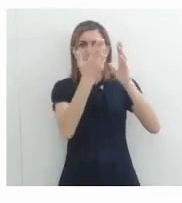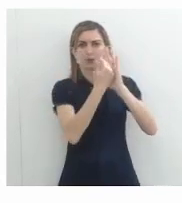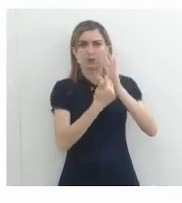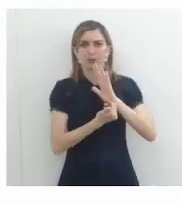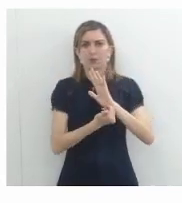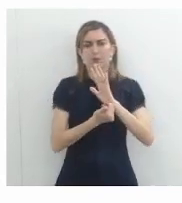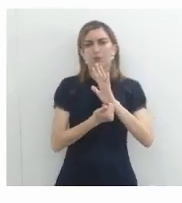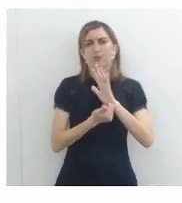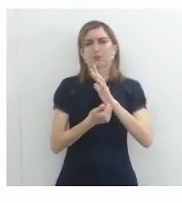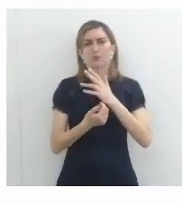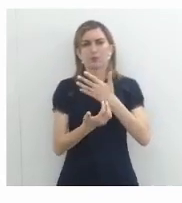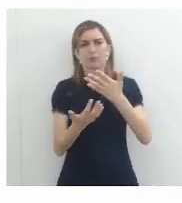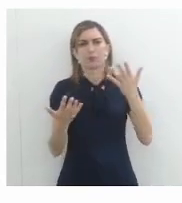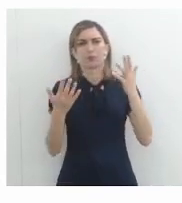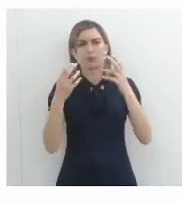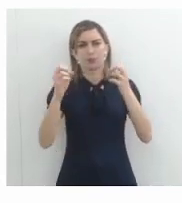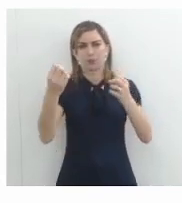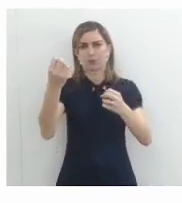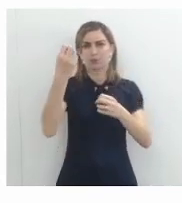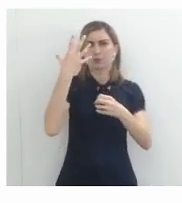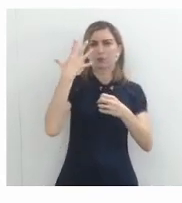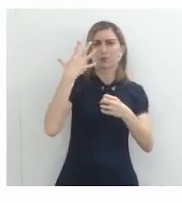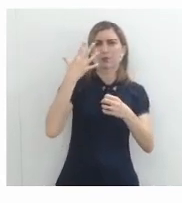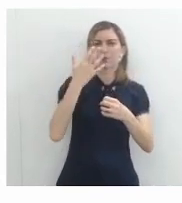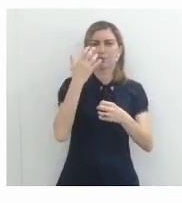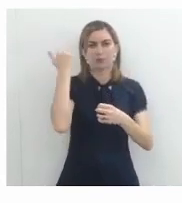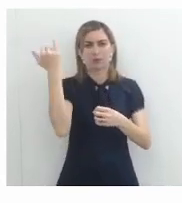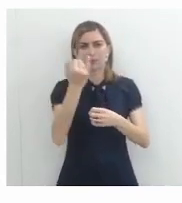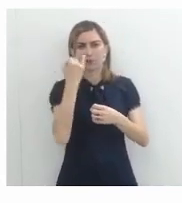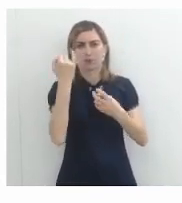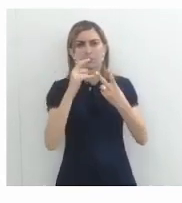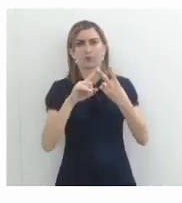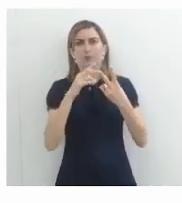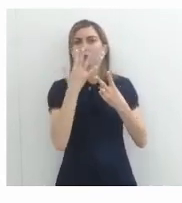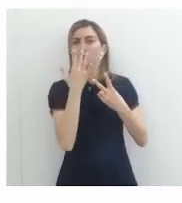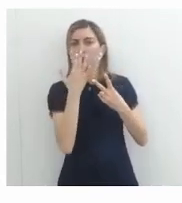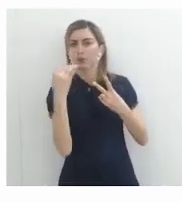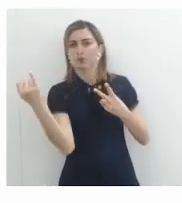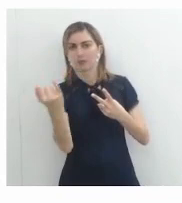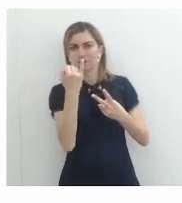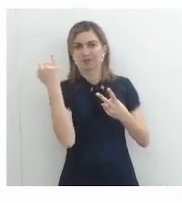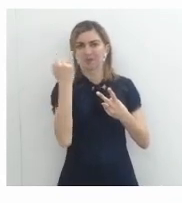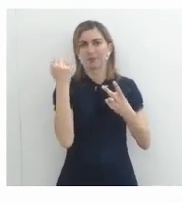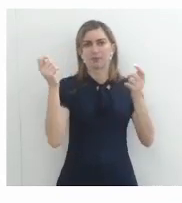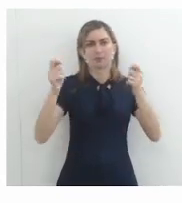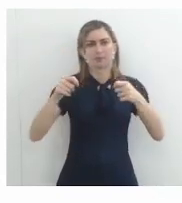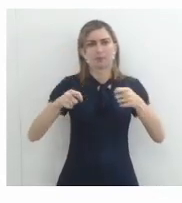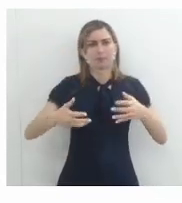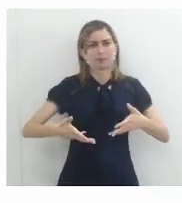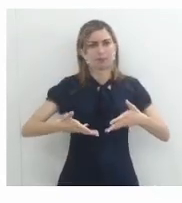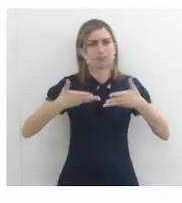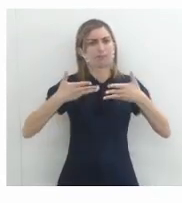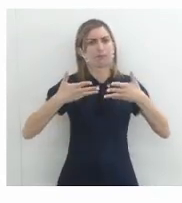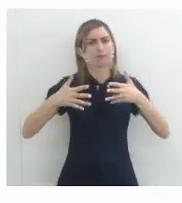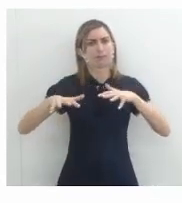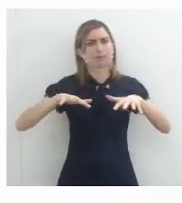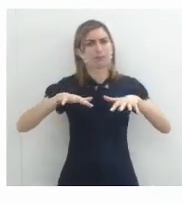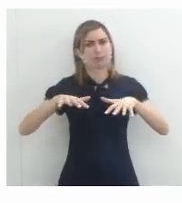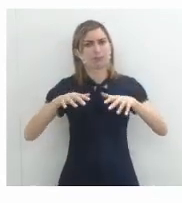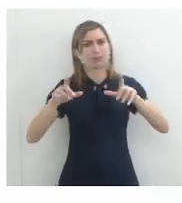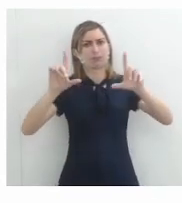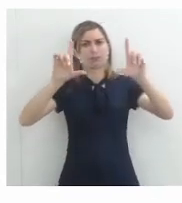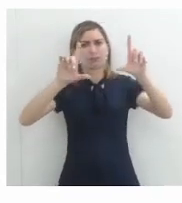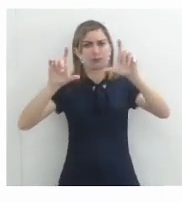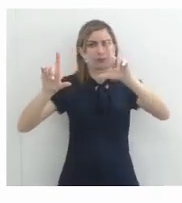bidimensional. Então, a luz ela vai ser muito importante, a cor vai ser muito importante também para dar, né, esse movimento da figura